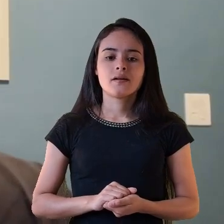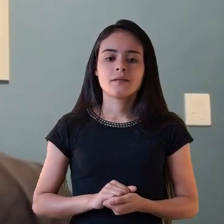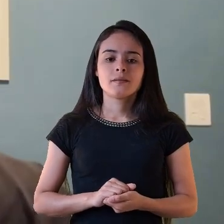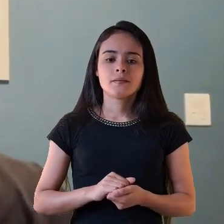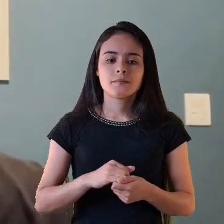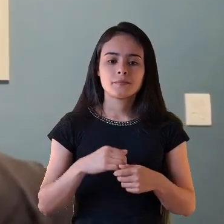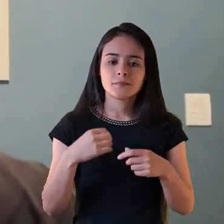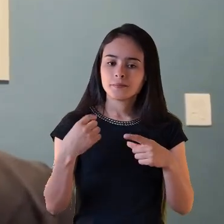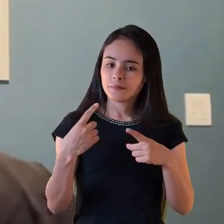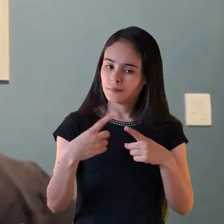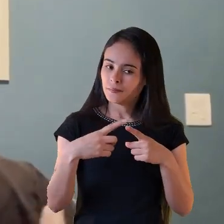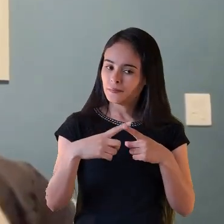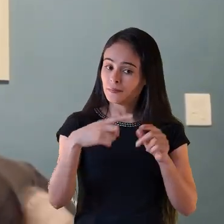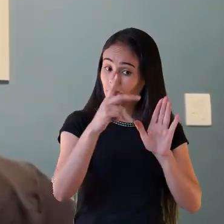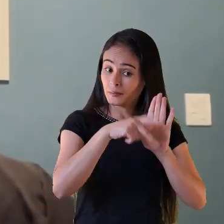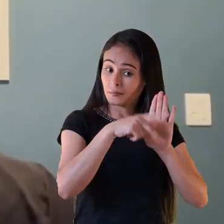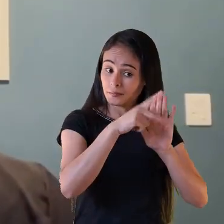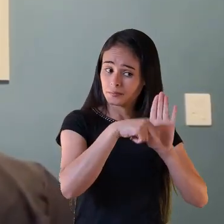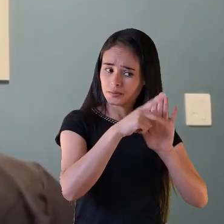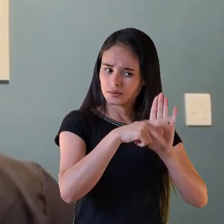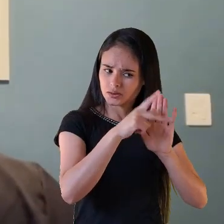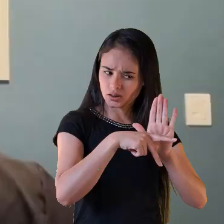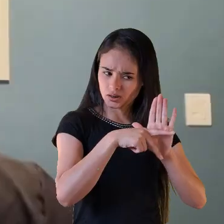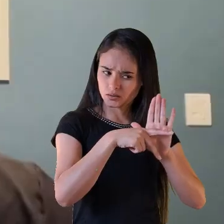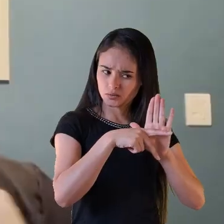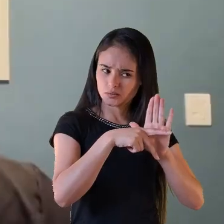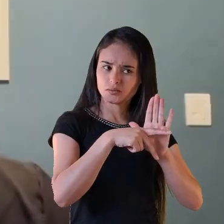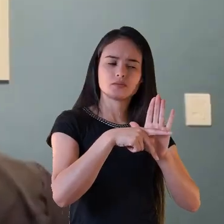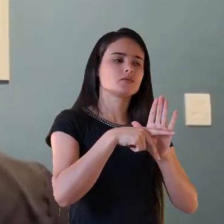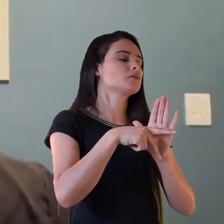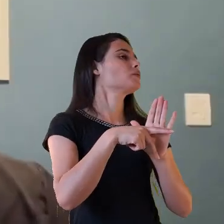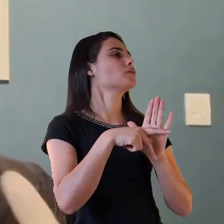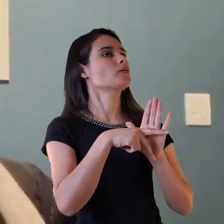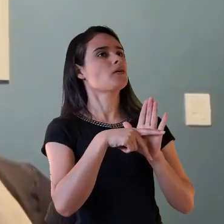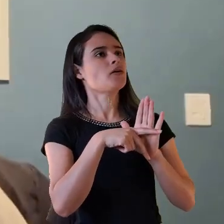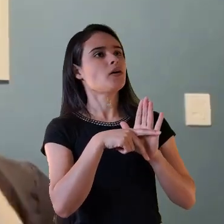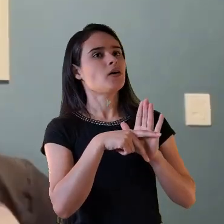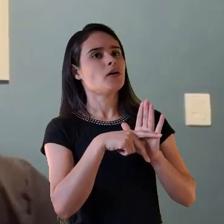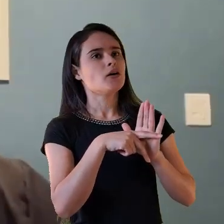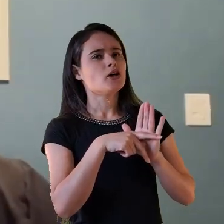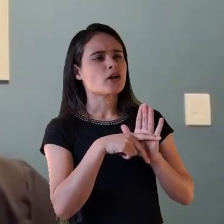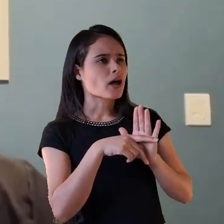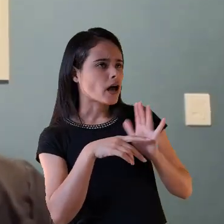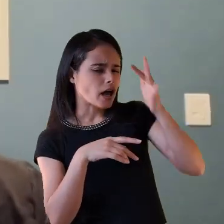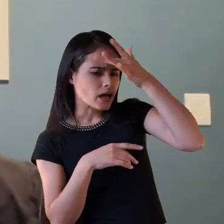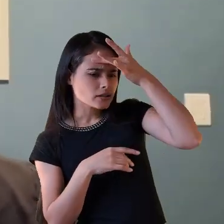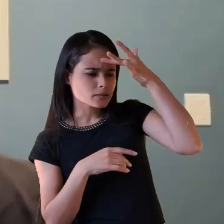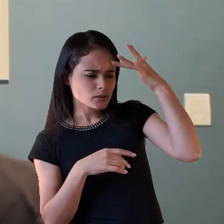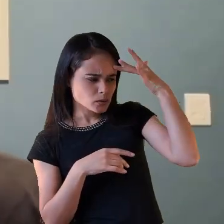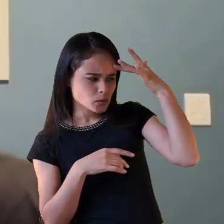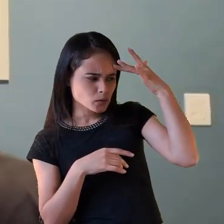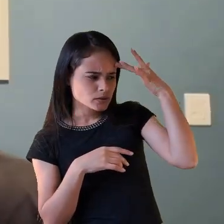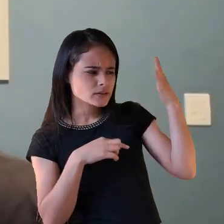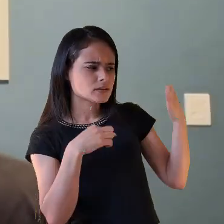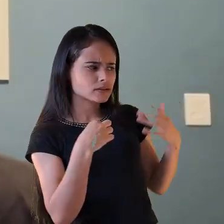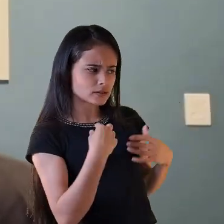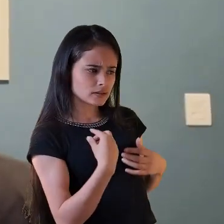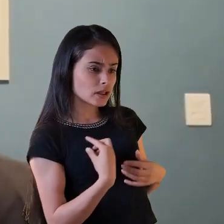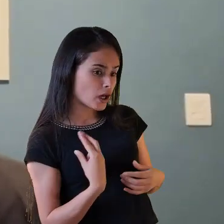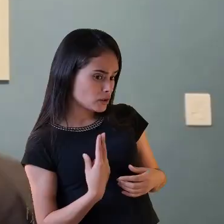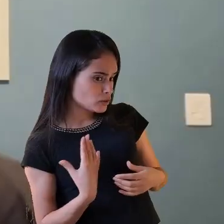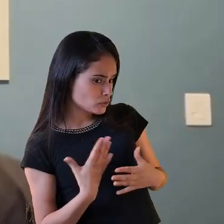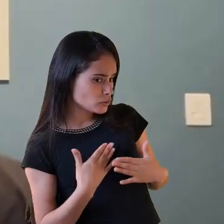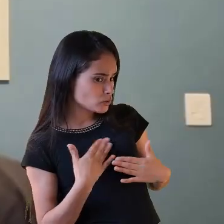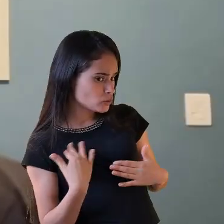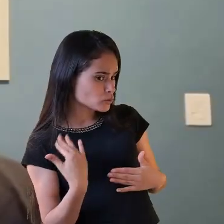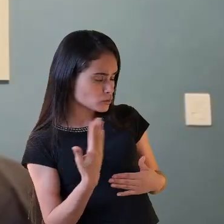pé na historiografia, tanto pelas fontes que aqui a gente recorre, quanto pelas pessoas que a gente entrevista, quanto por pessoas que fizeram parte da